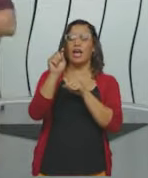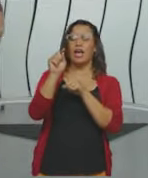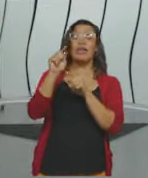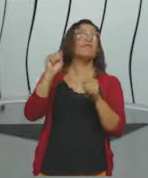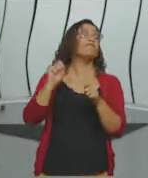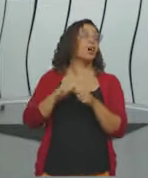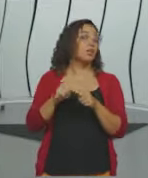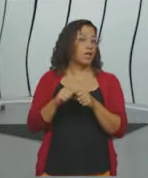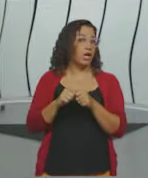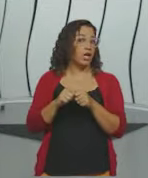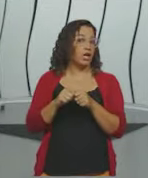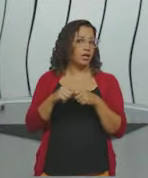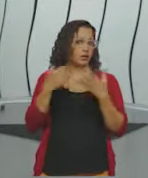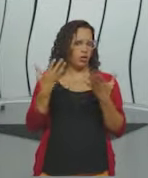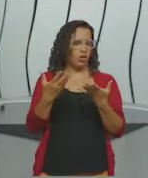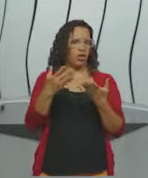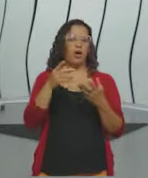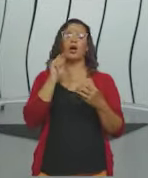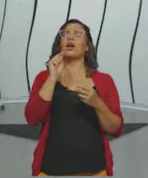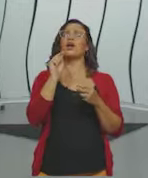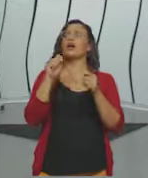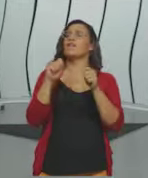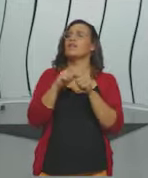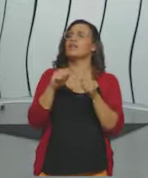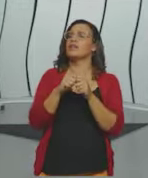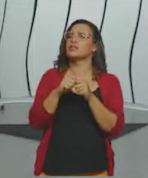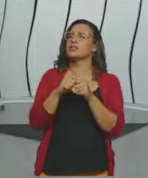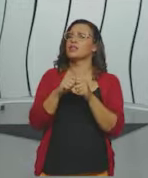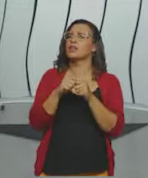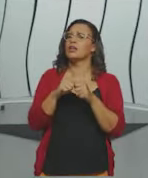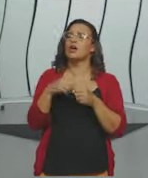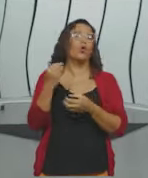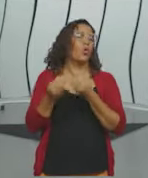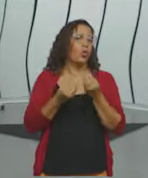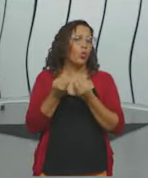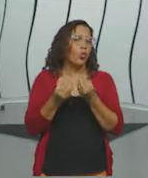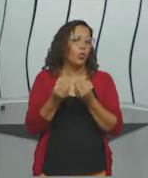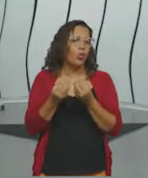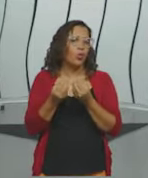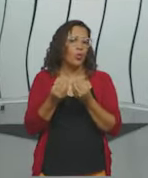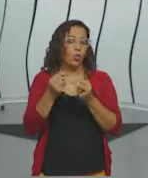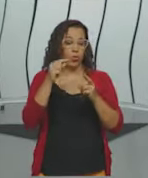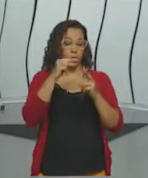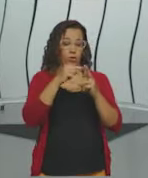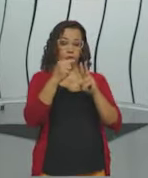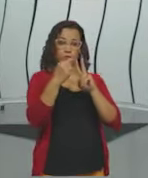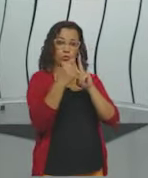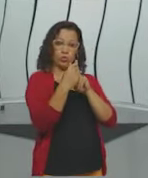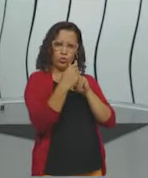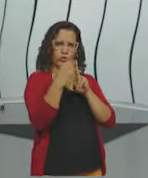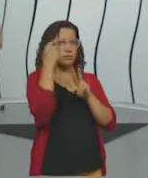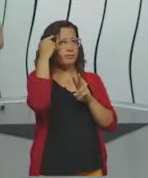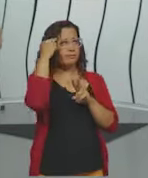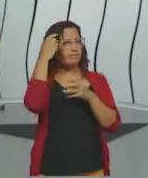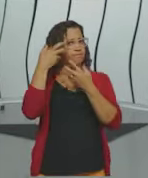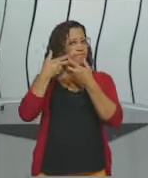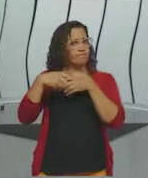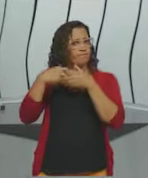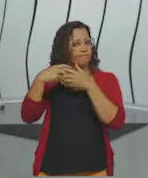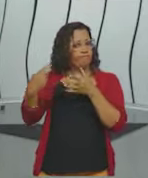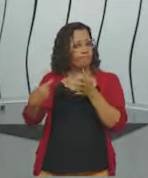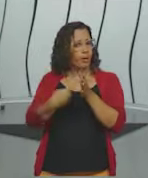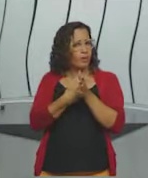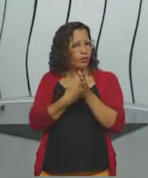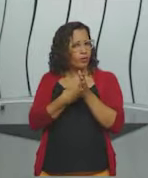Perceba, então, nós já temos quem vai fazer e o que será feito. Duas perguntas que devem ser